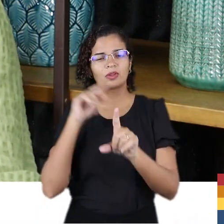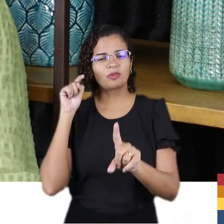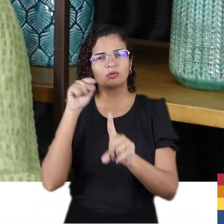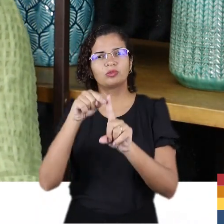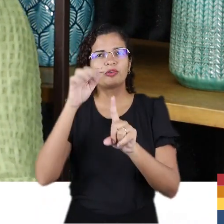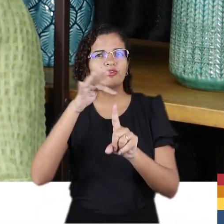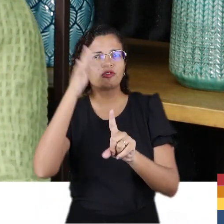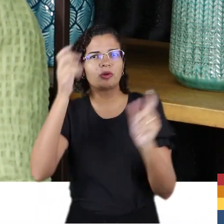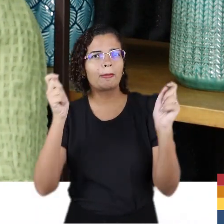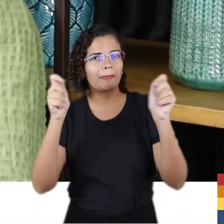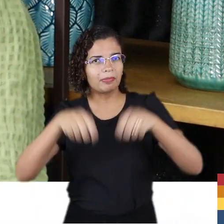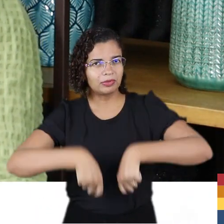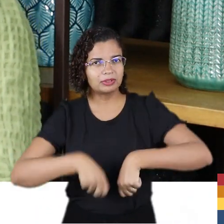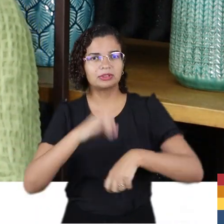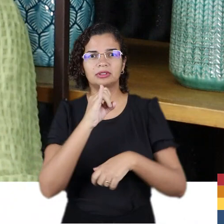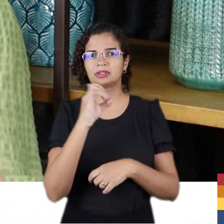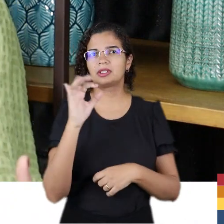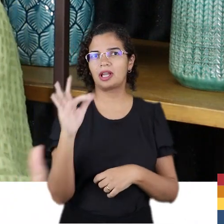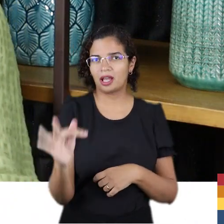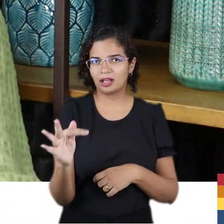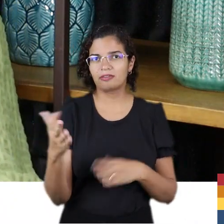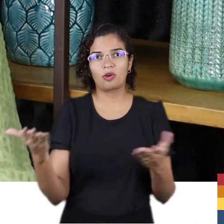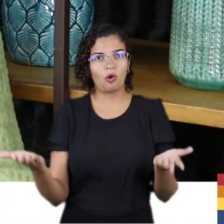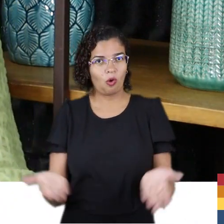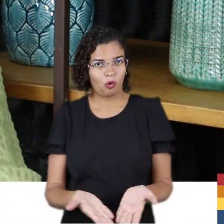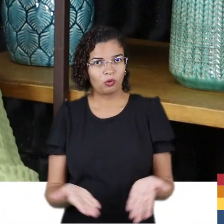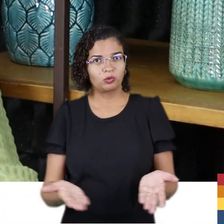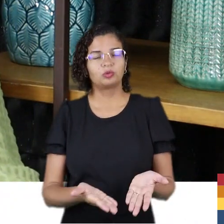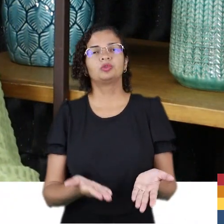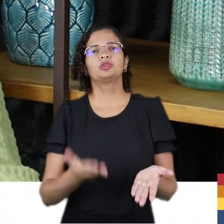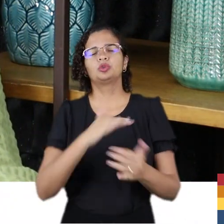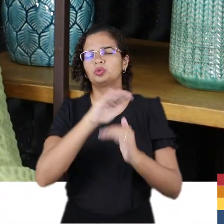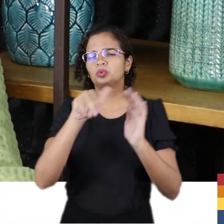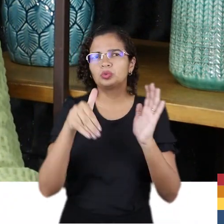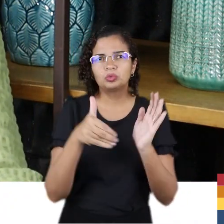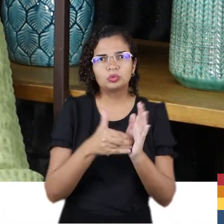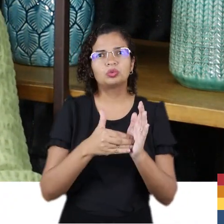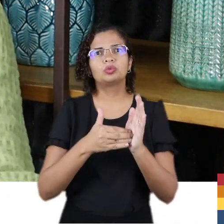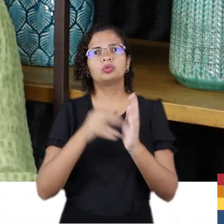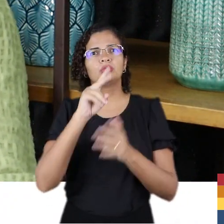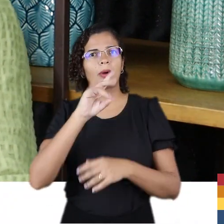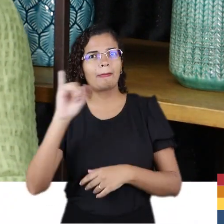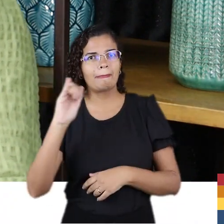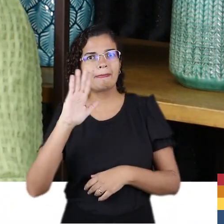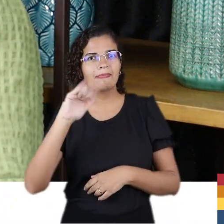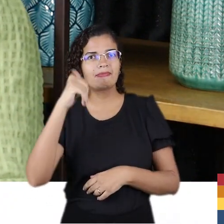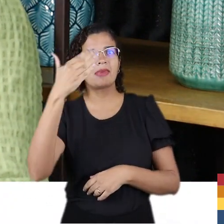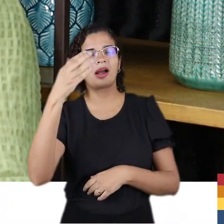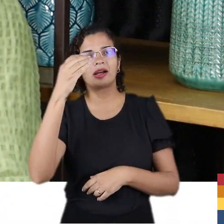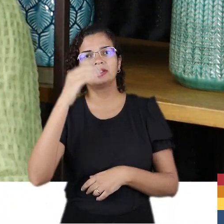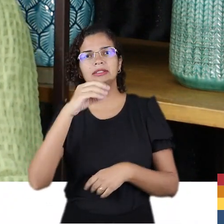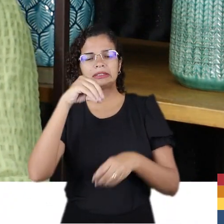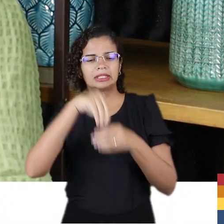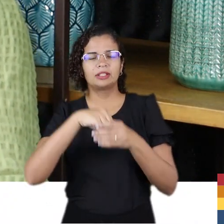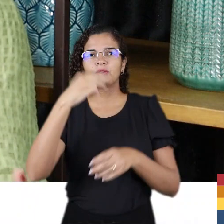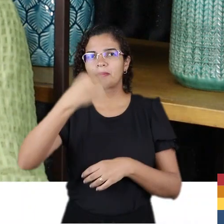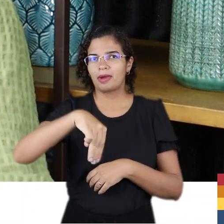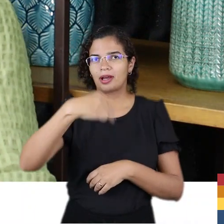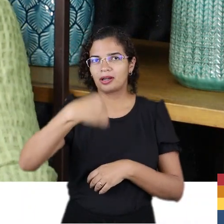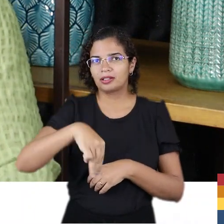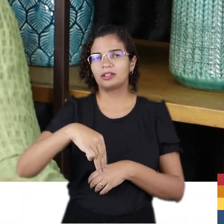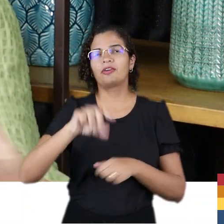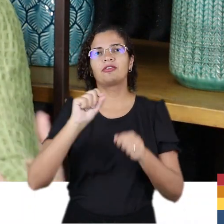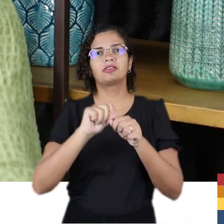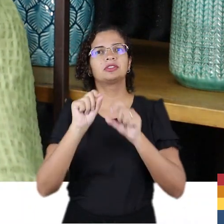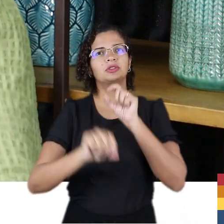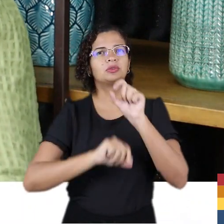para os itinerários formativos hoje, né? Isso tudo à luz do documento curricular do território maranhense, né? Colocando justamente